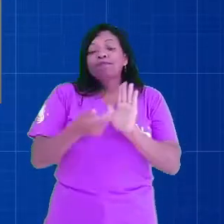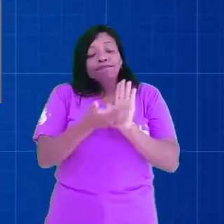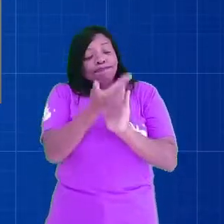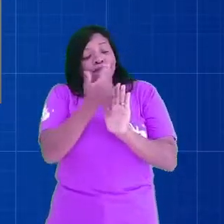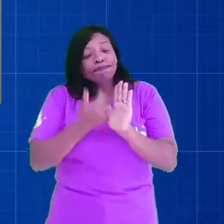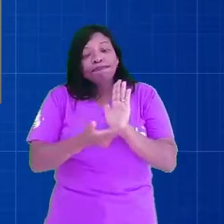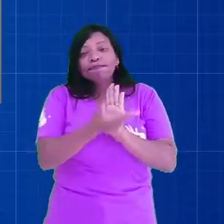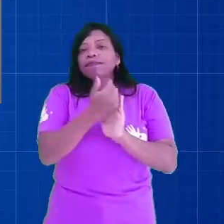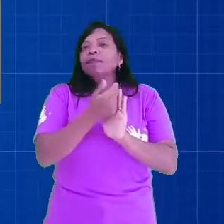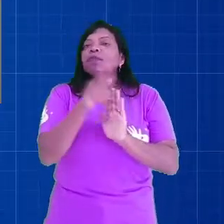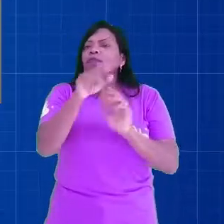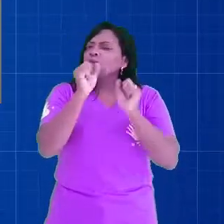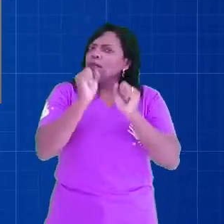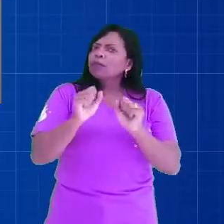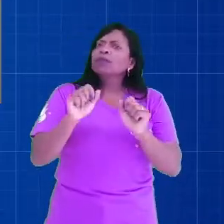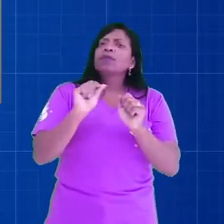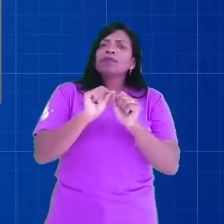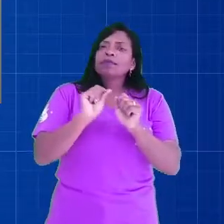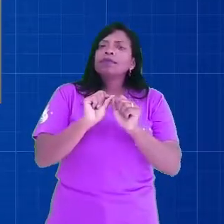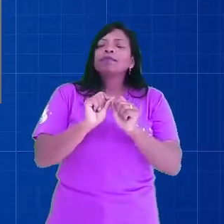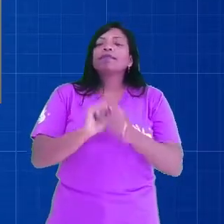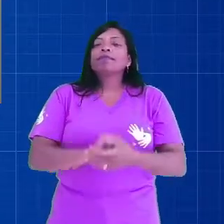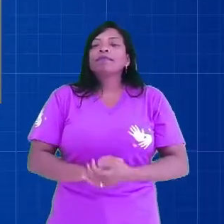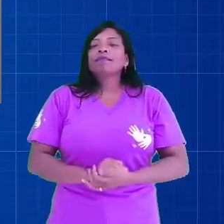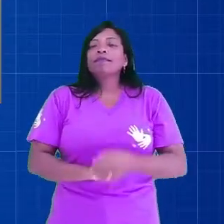podem fazer deste jeito.